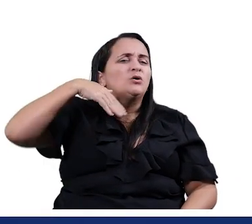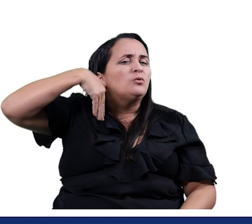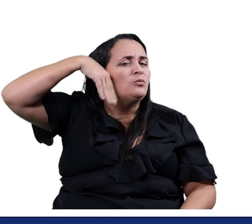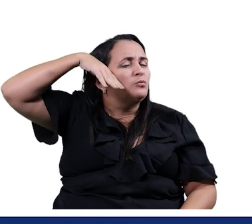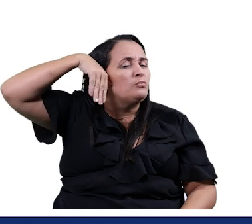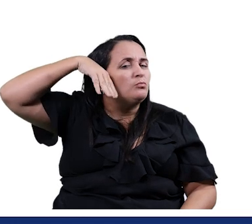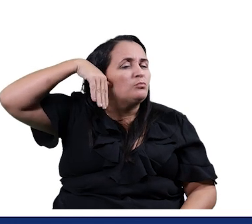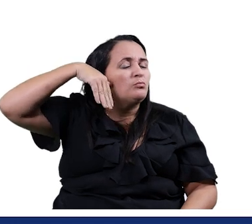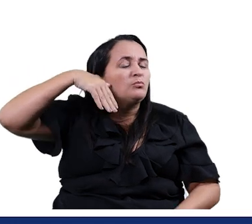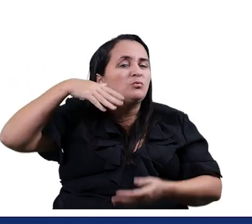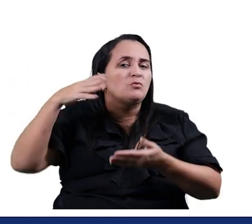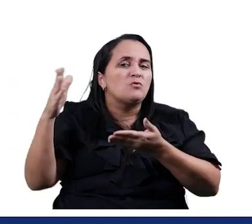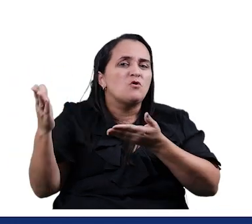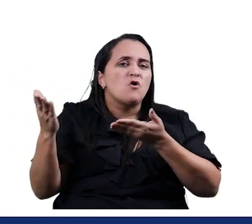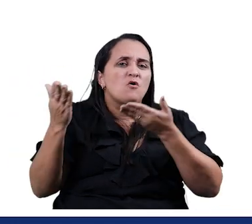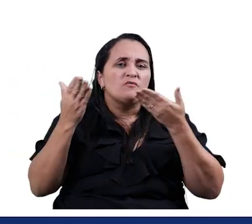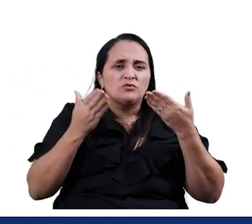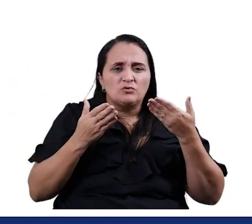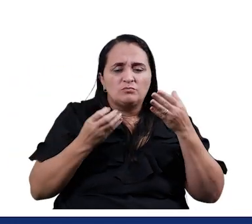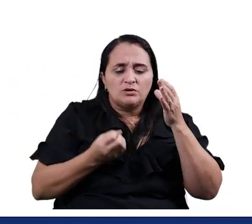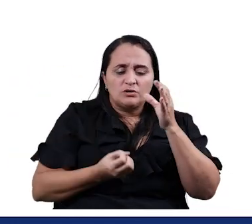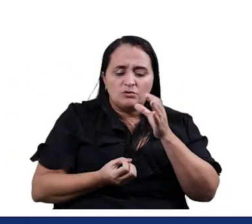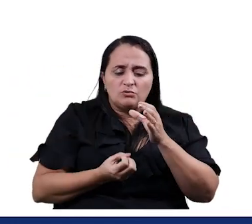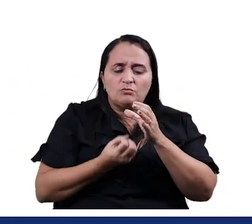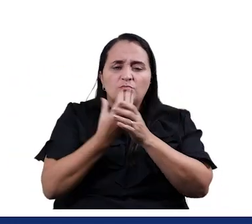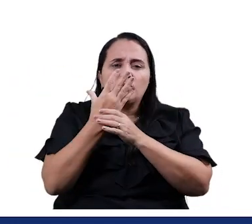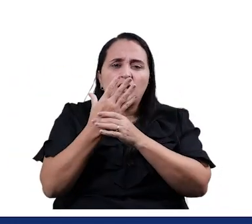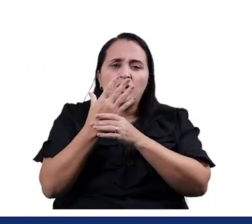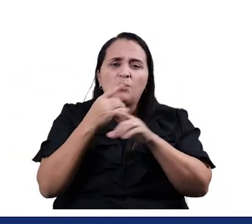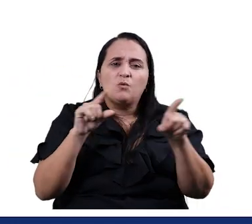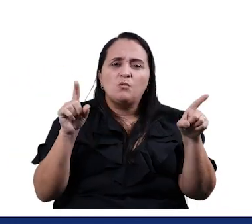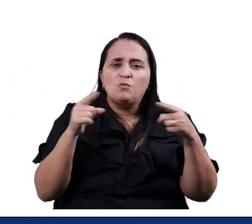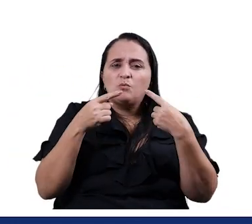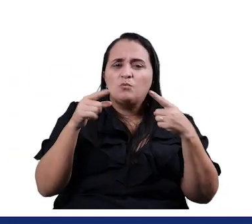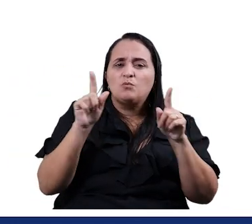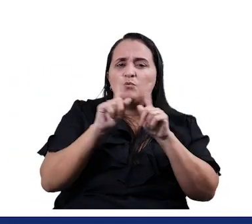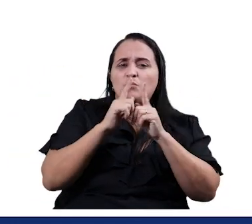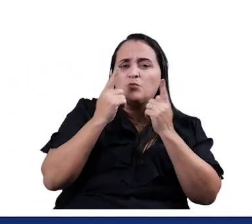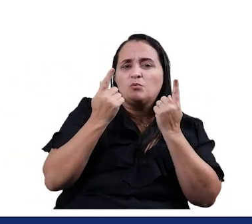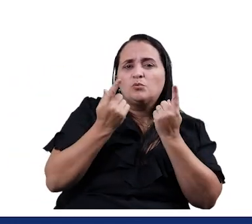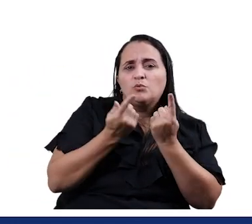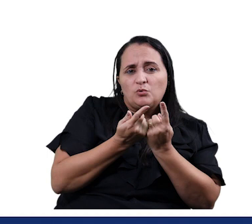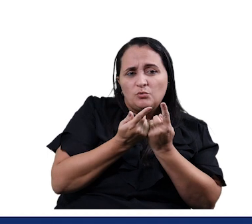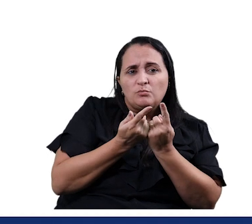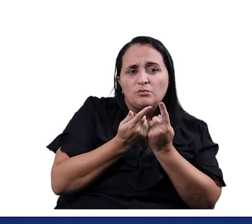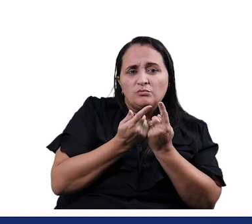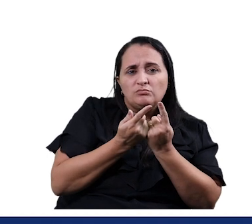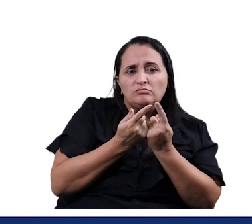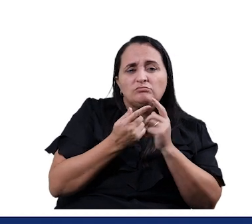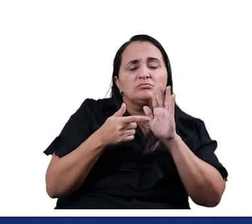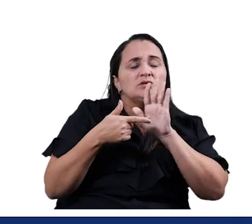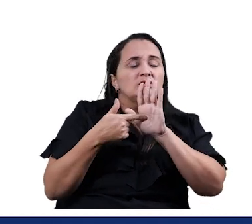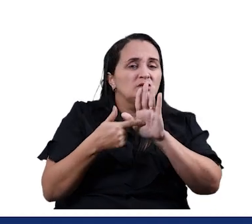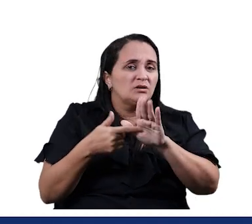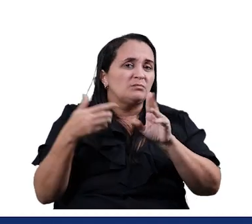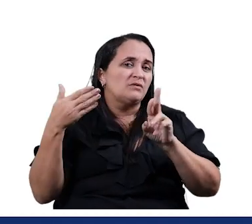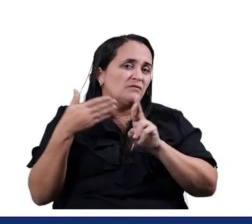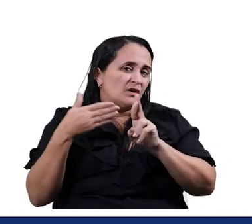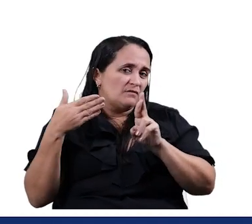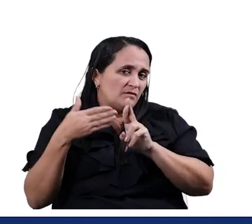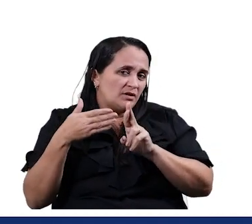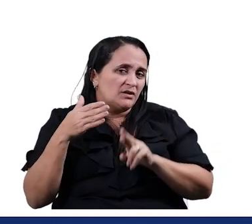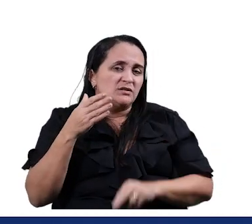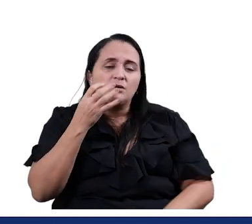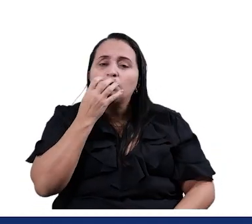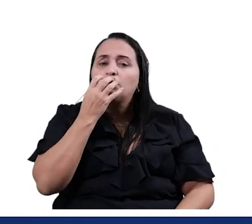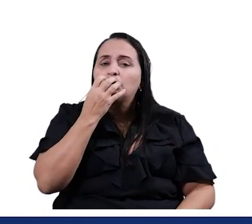burro convidou para compor o grupo. O também faz referência ao cachorro.